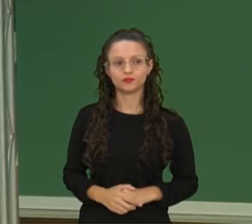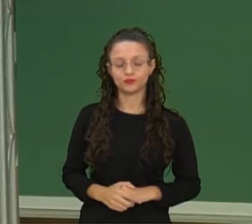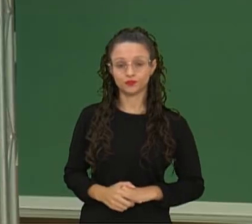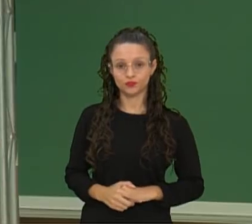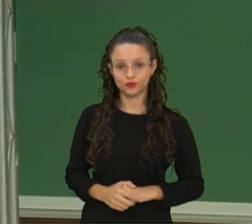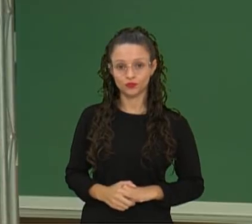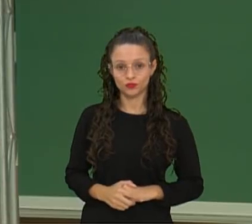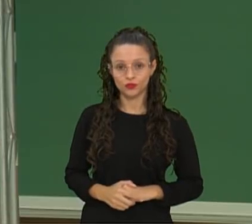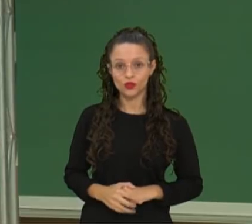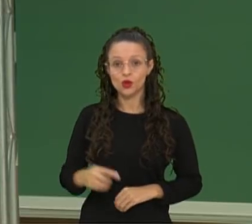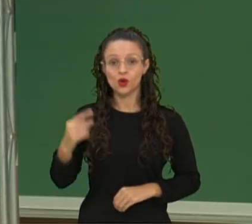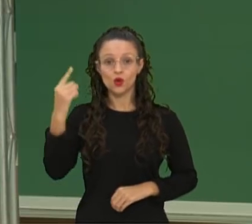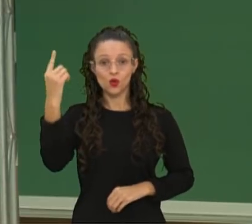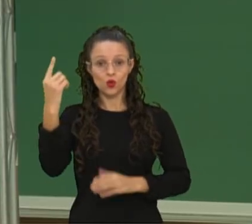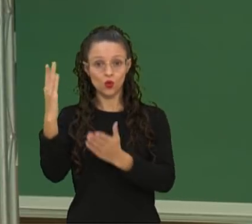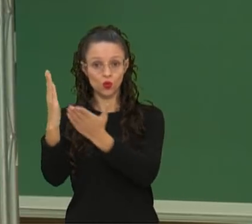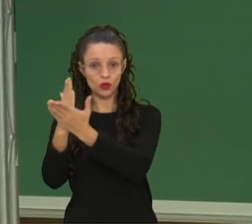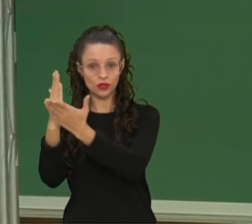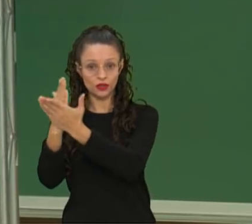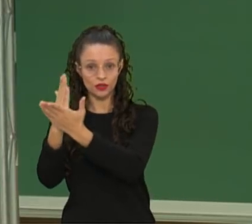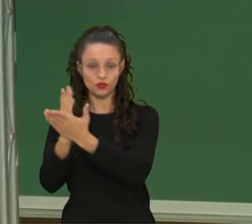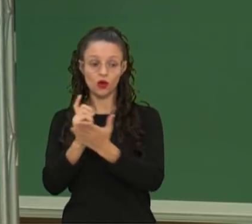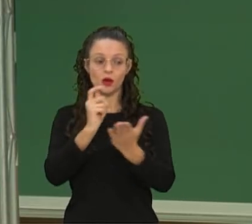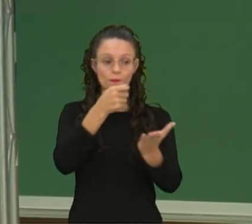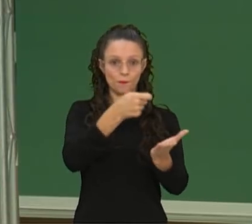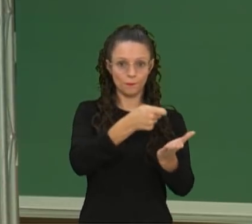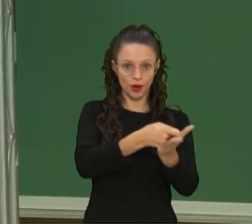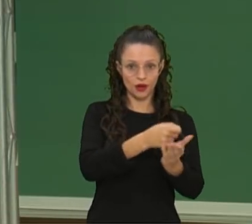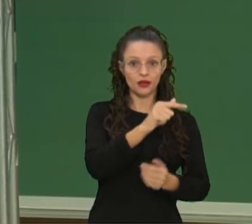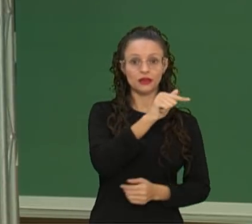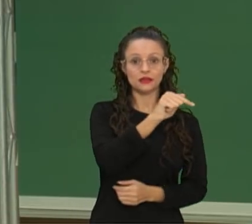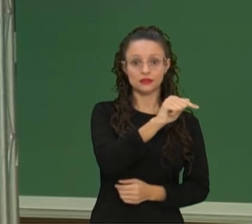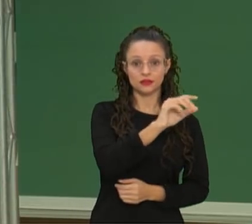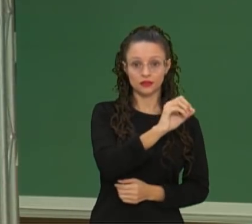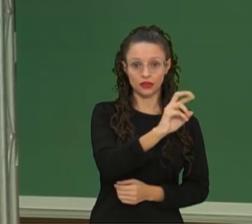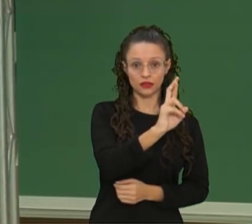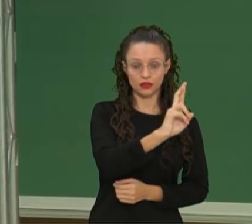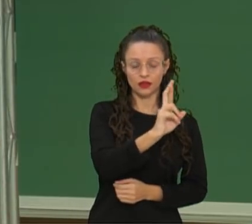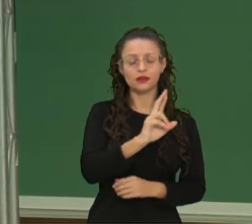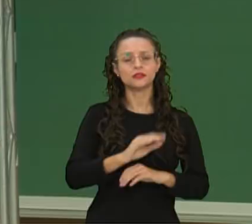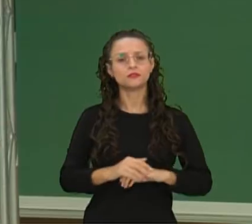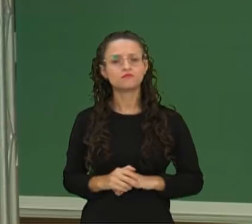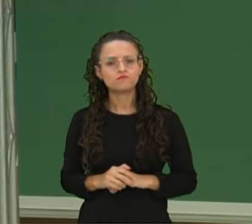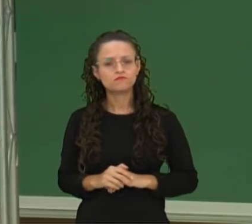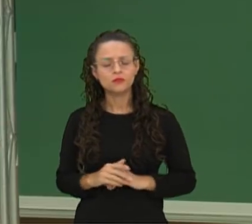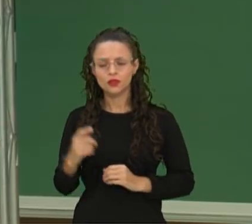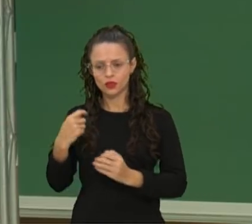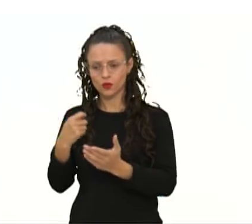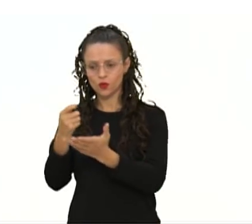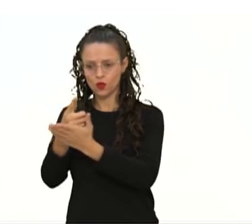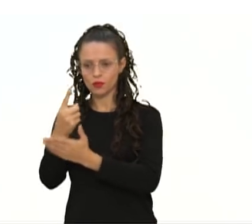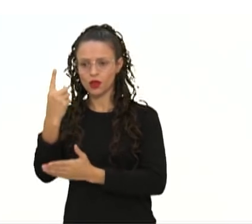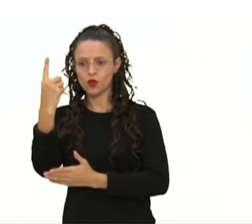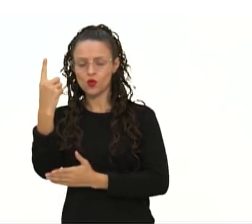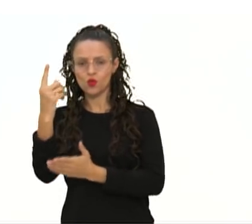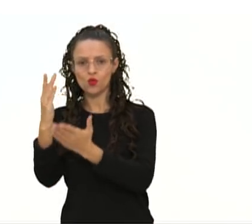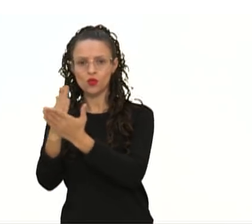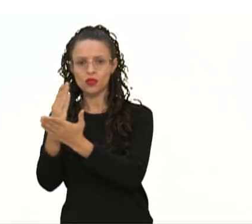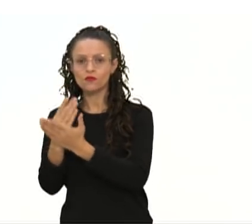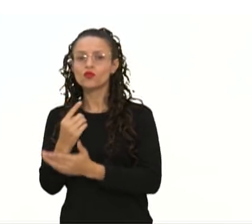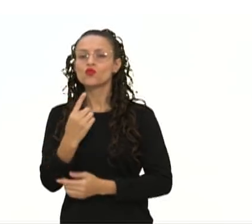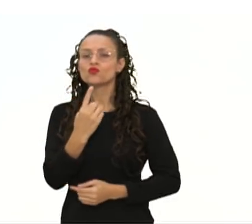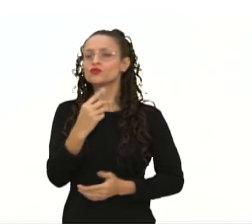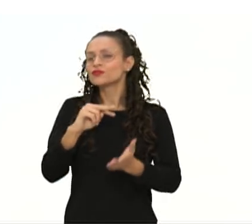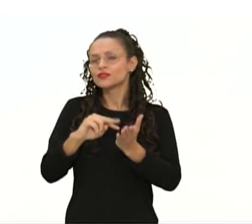um livro, o preço pago é R$ 70, né? E a gente pode pensar assim, comprei um livro, é 1 vezes os 70 que eu